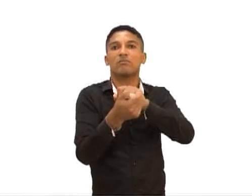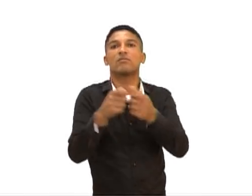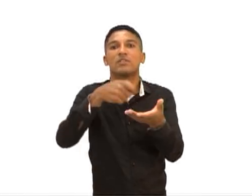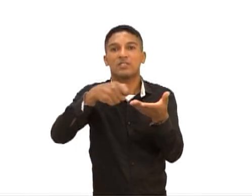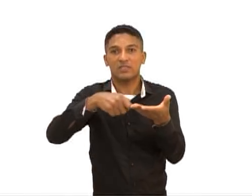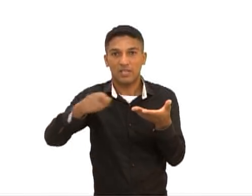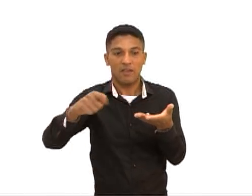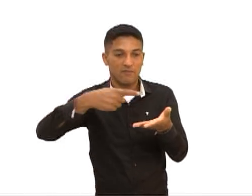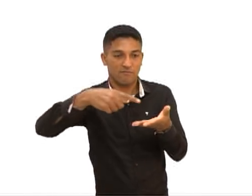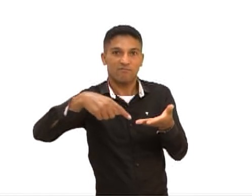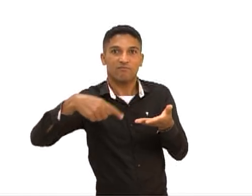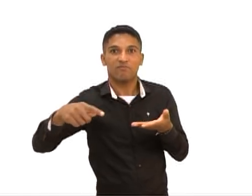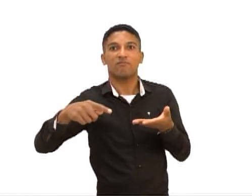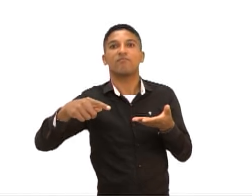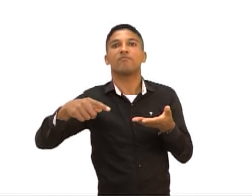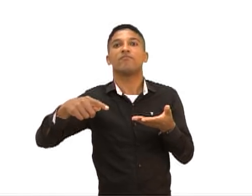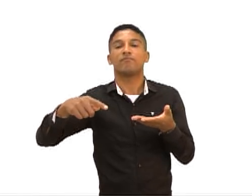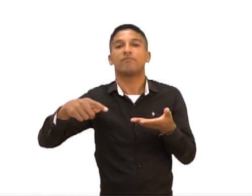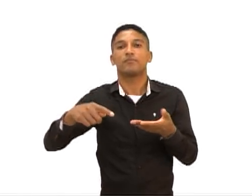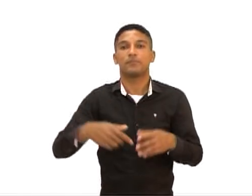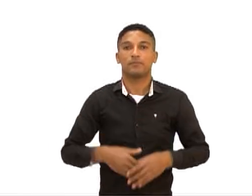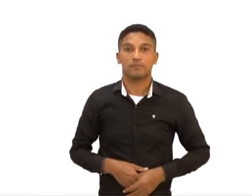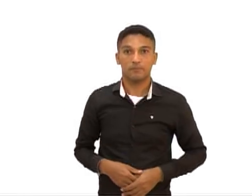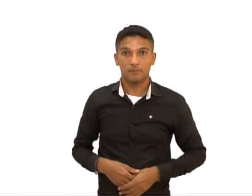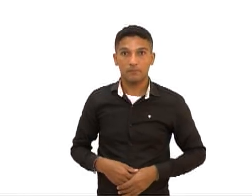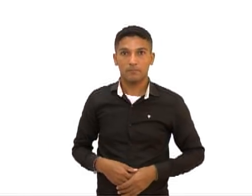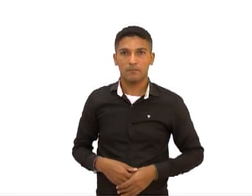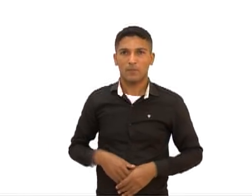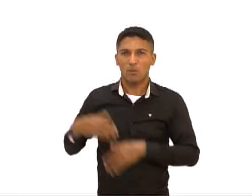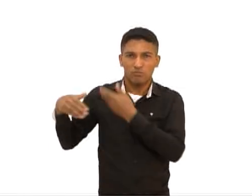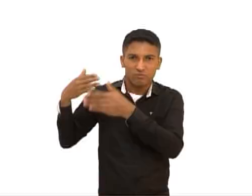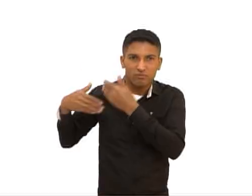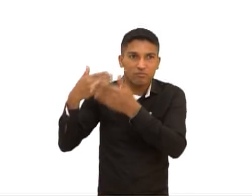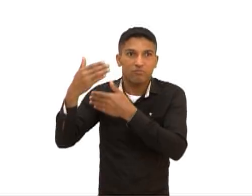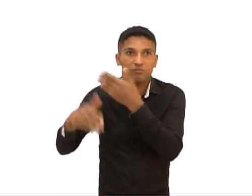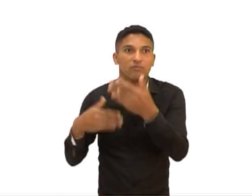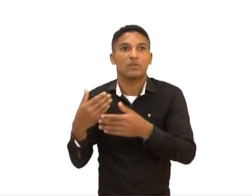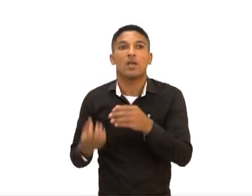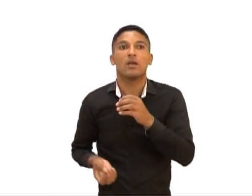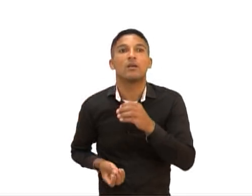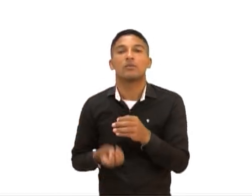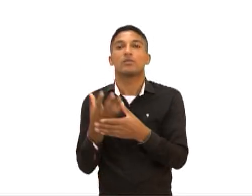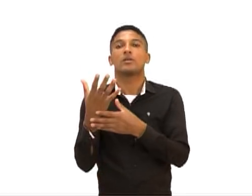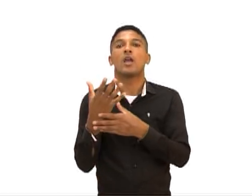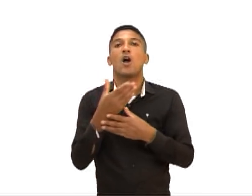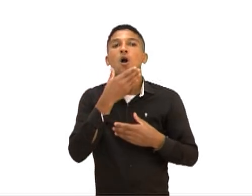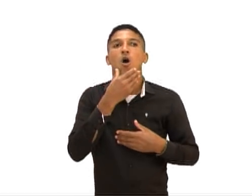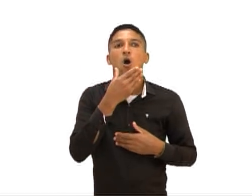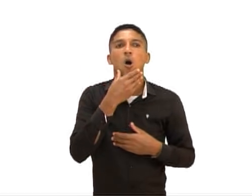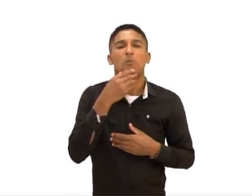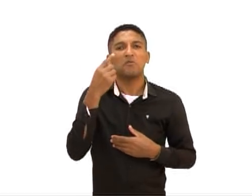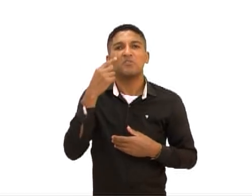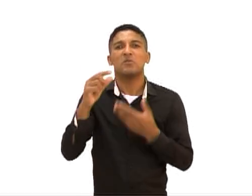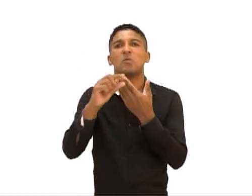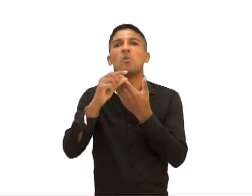livros, pois agora os livros seriam impressos e não mais copiados à mão.